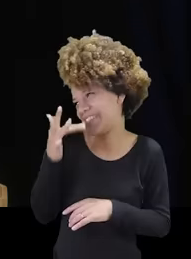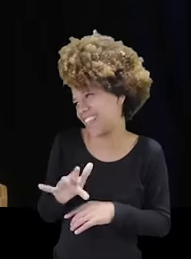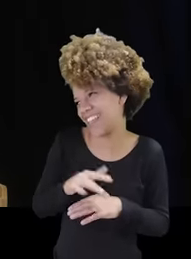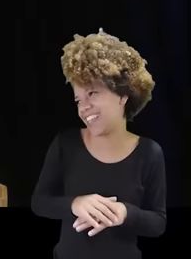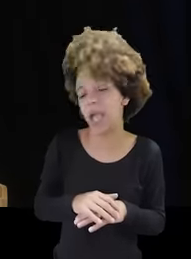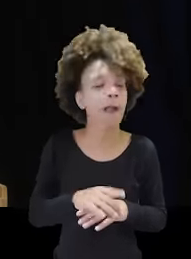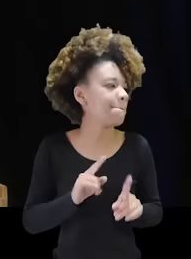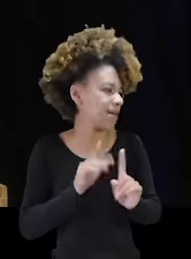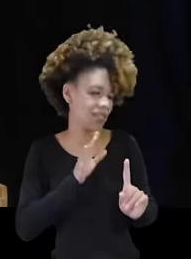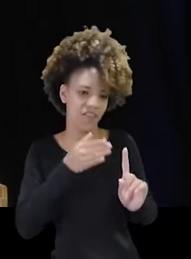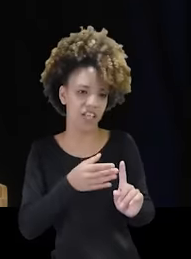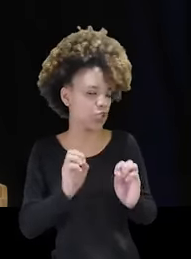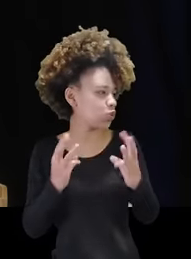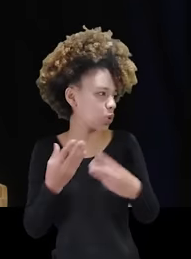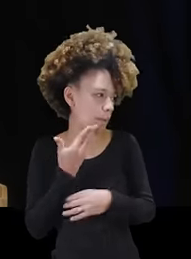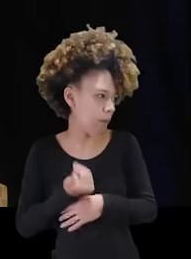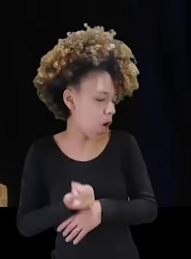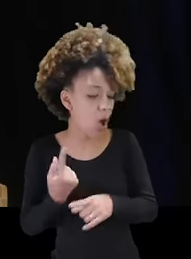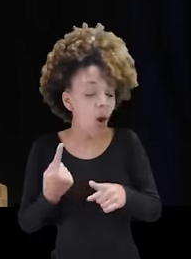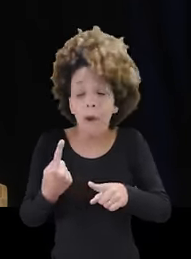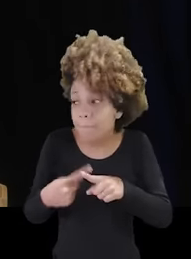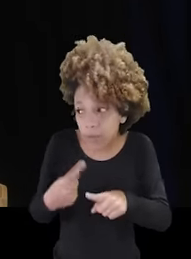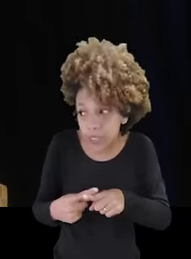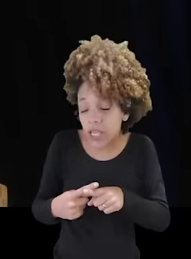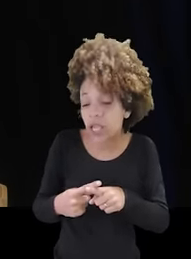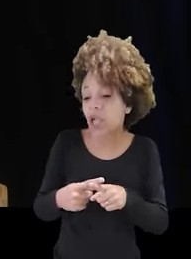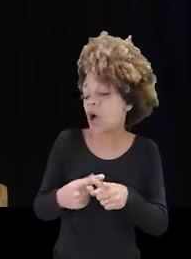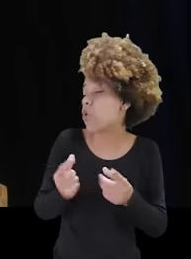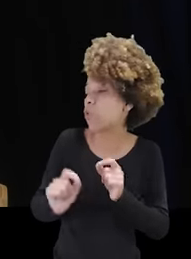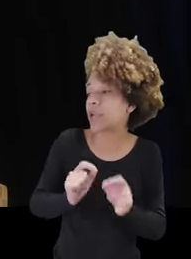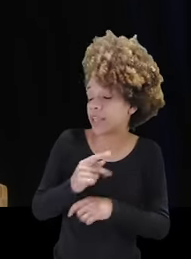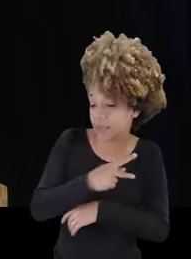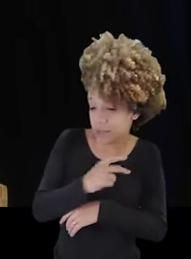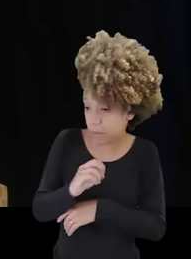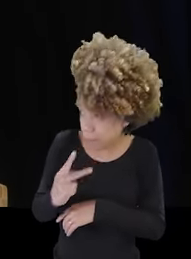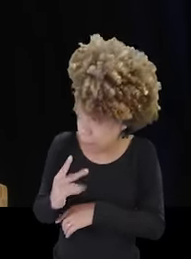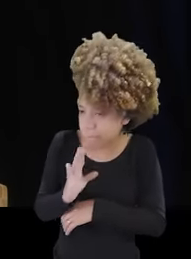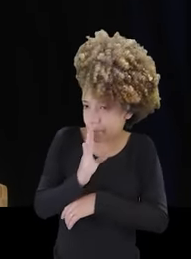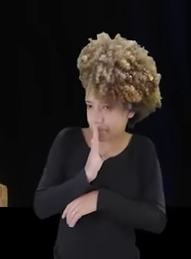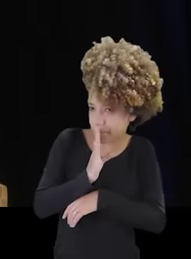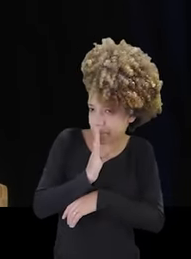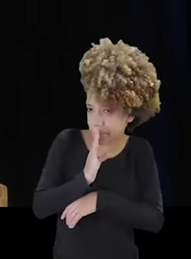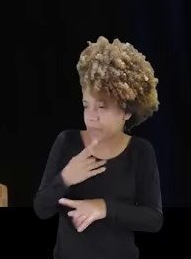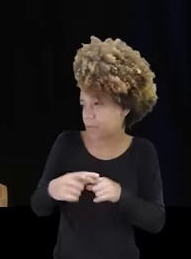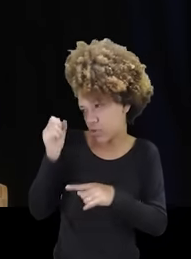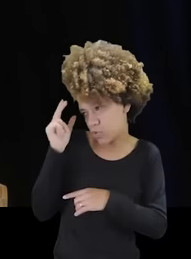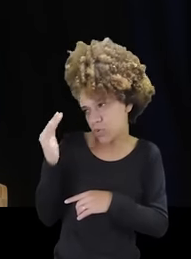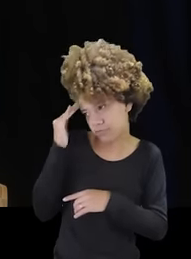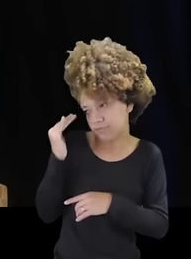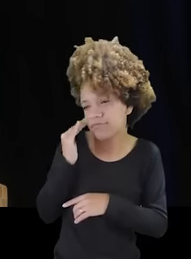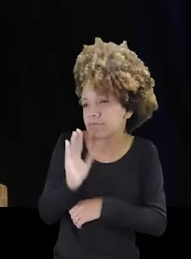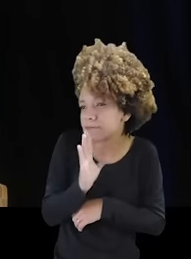ele é o rei não melhor show foi dele porque geralmente os shows de k-pop o pessoal fica mais quietinho que é bem de Cultura